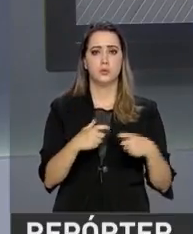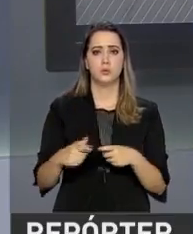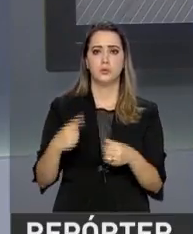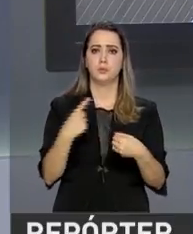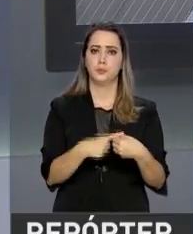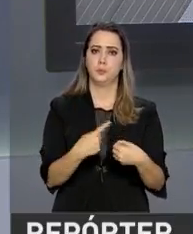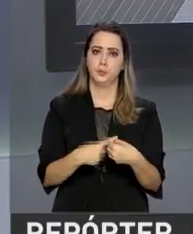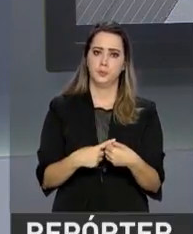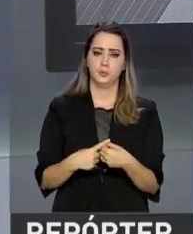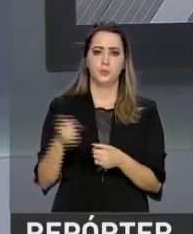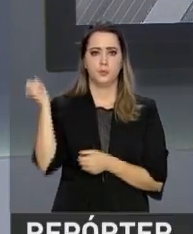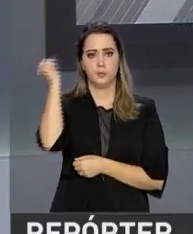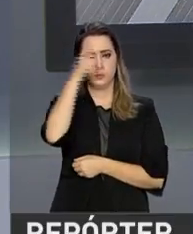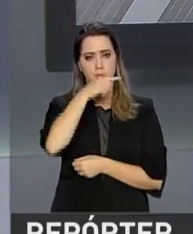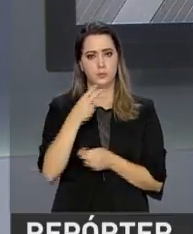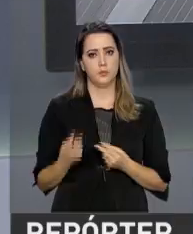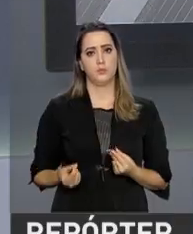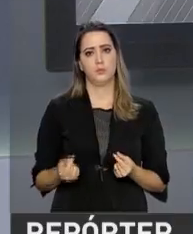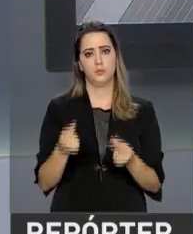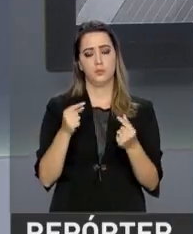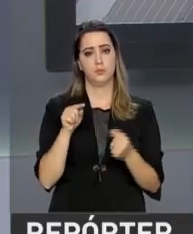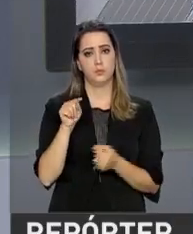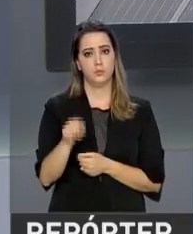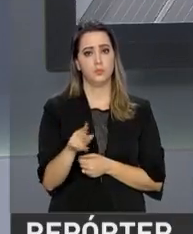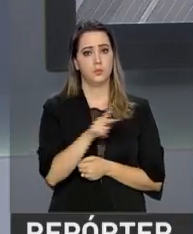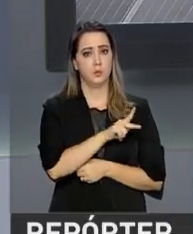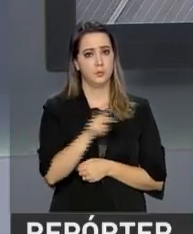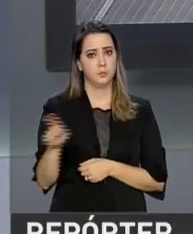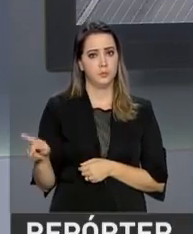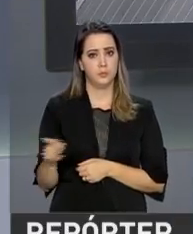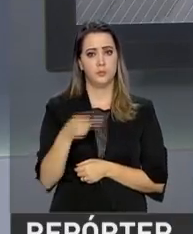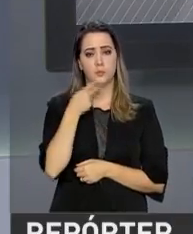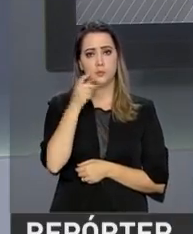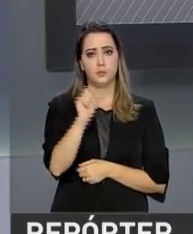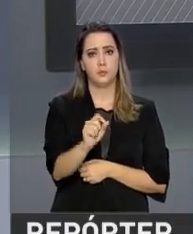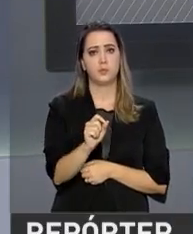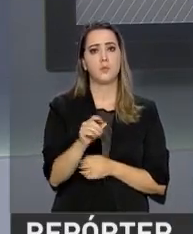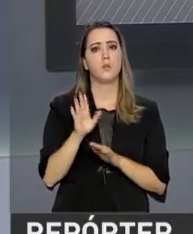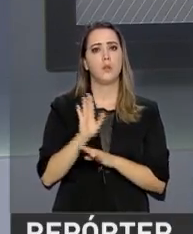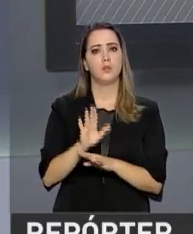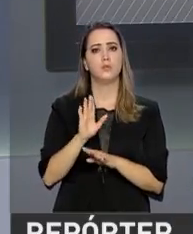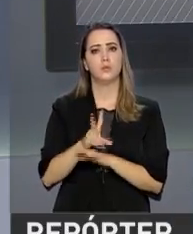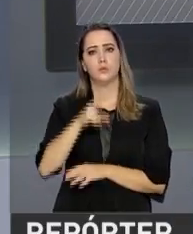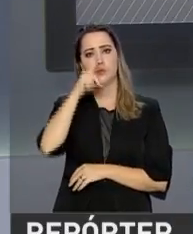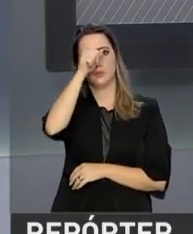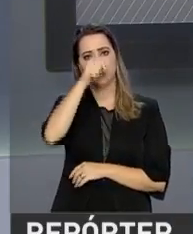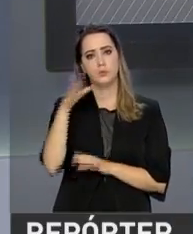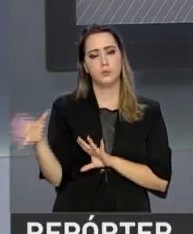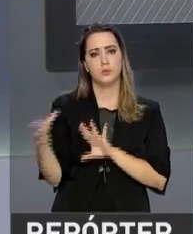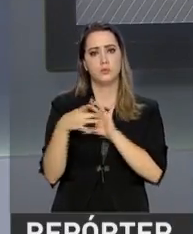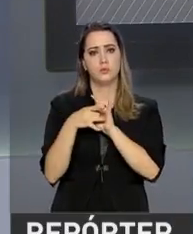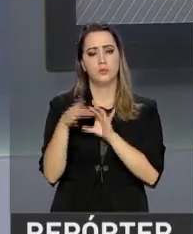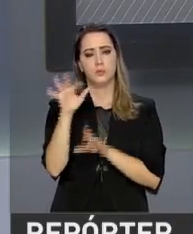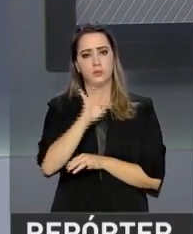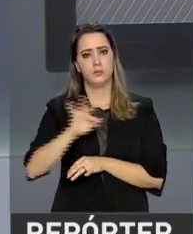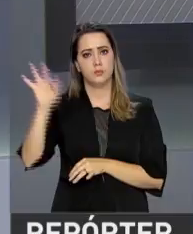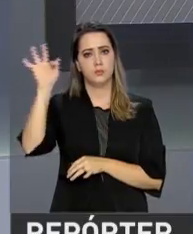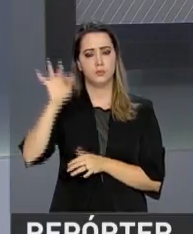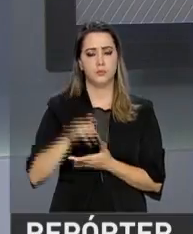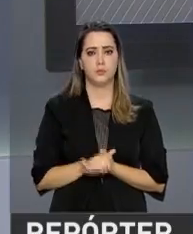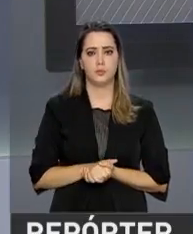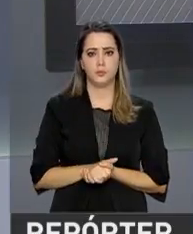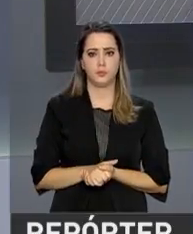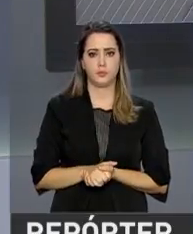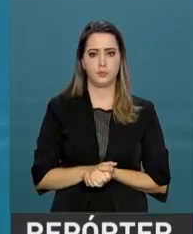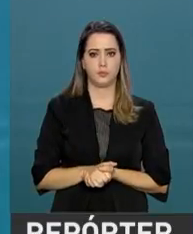atender municípios que passam por dificuldades financeiras. Para o presidente, medidas como essa ajudam a fortalecer o Pacto